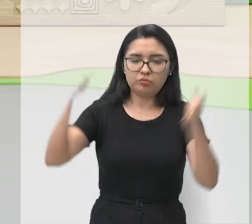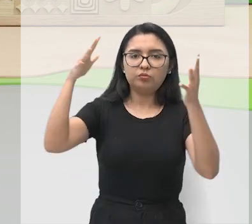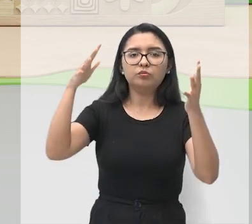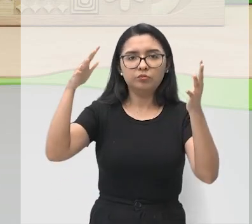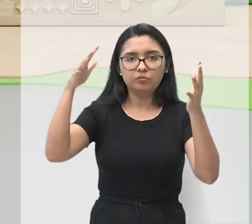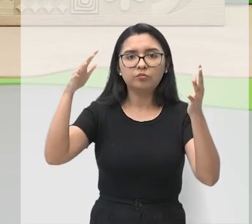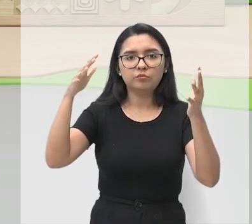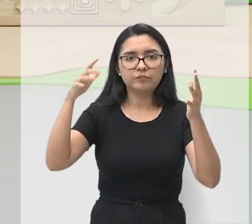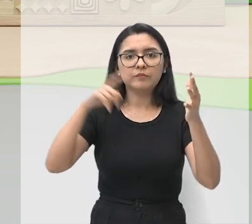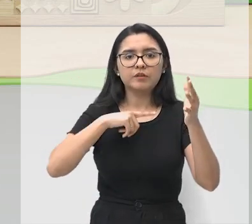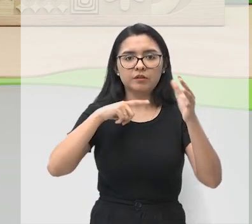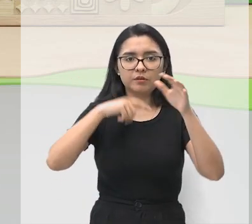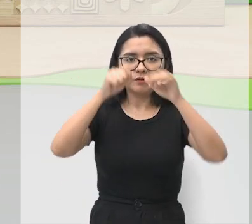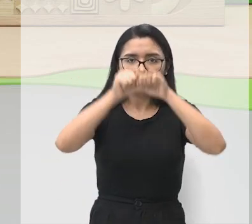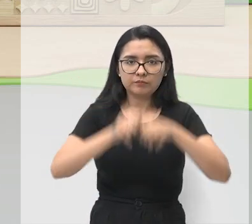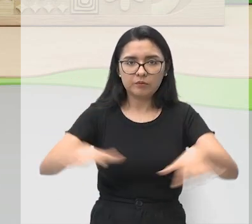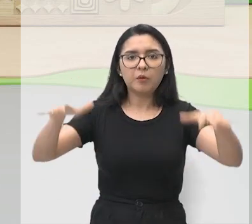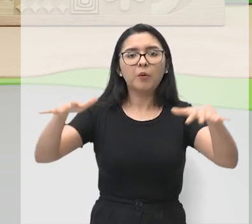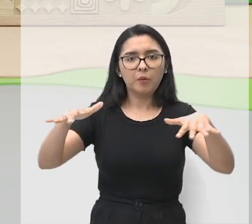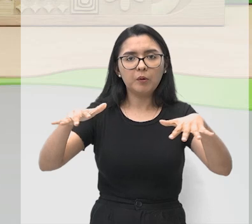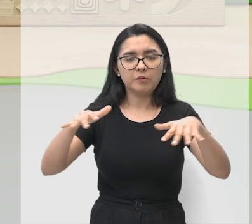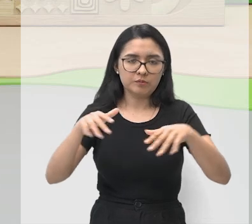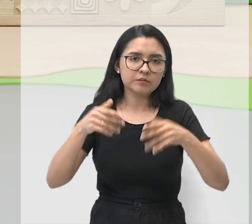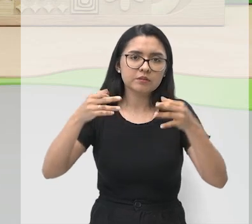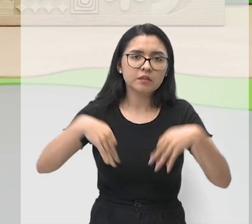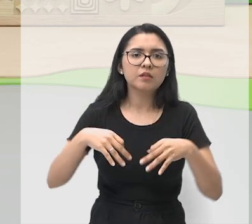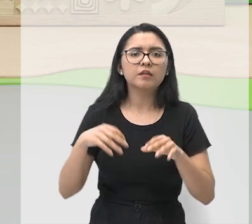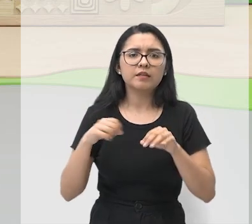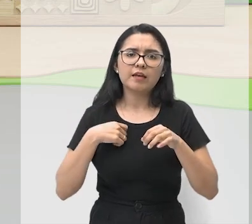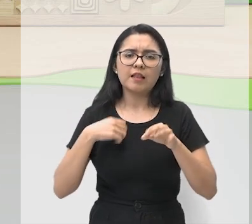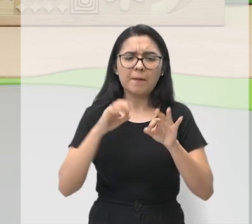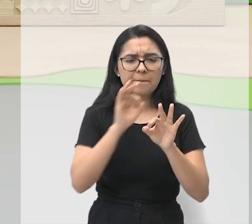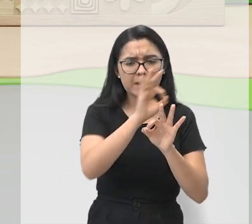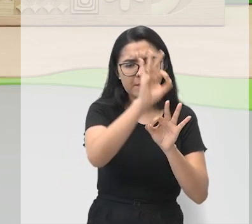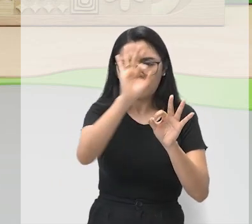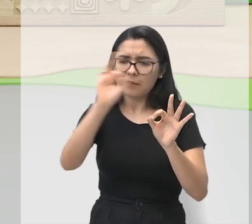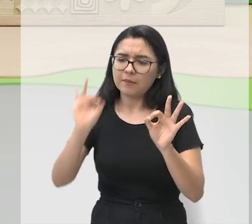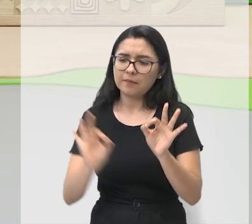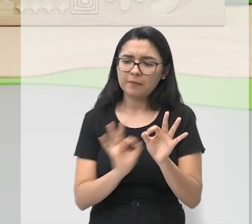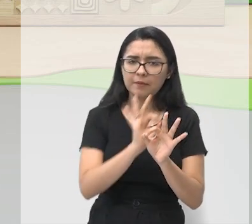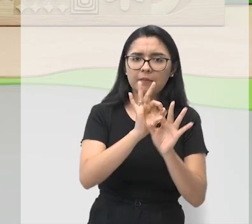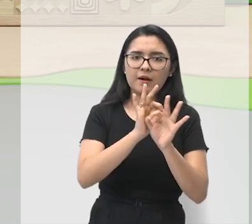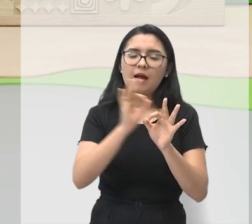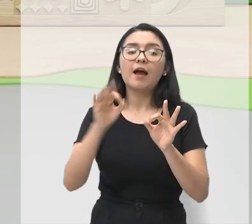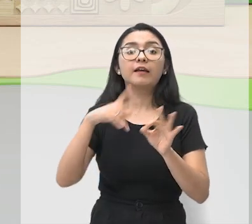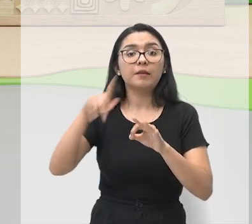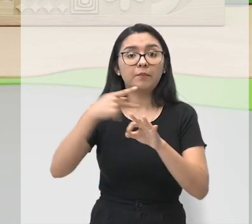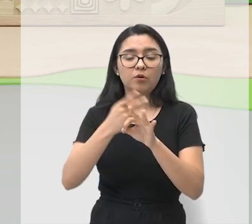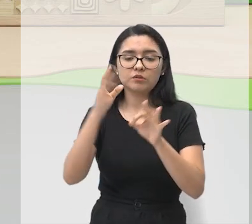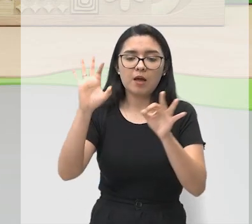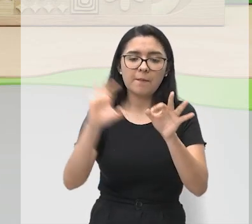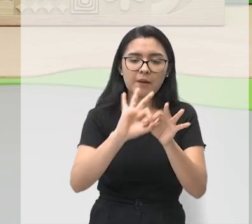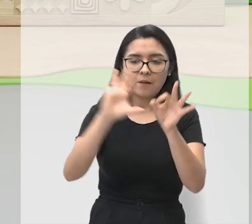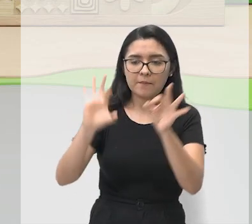e libera um material. E aquelas partículas que se juntando